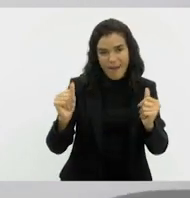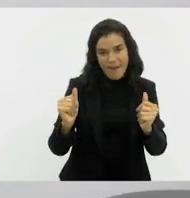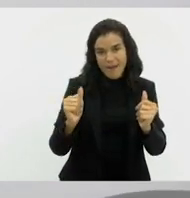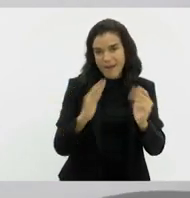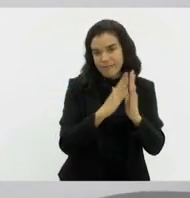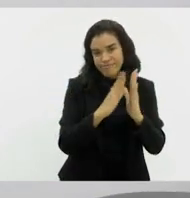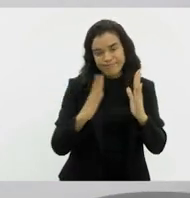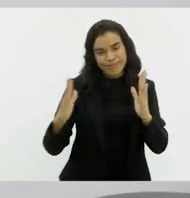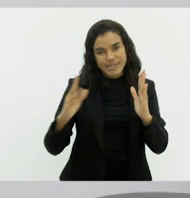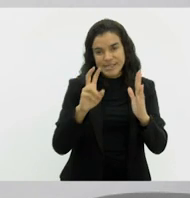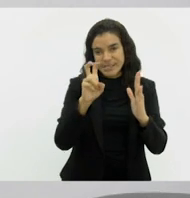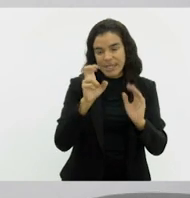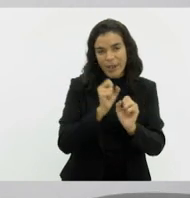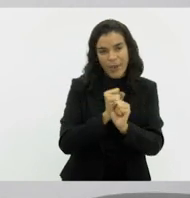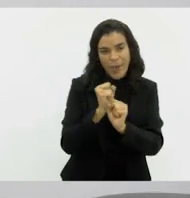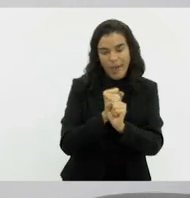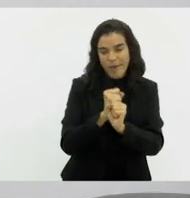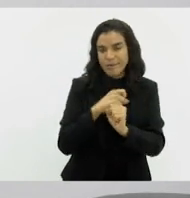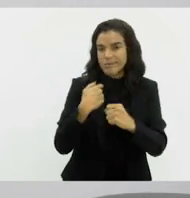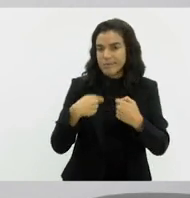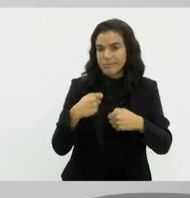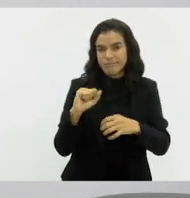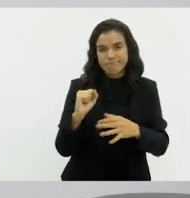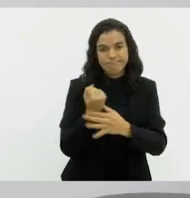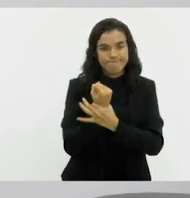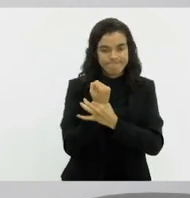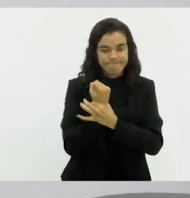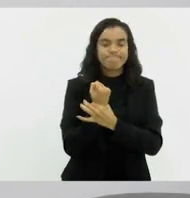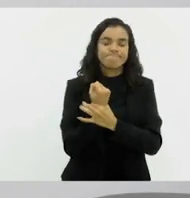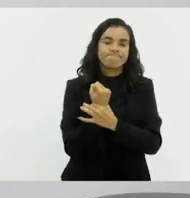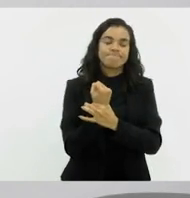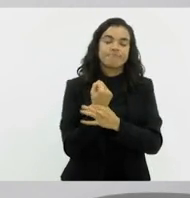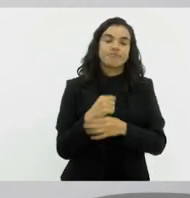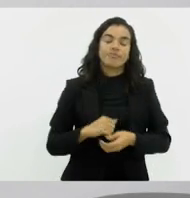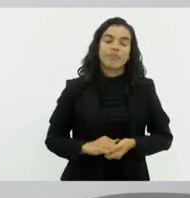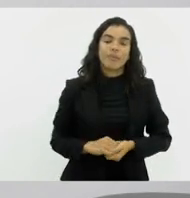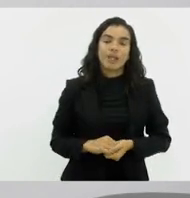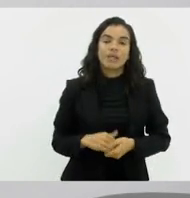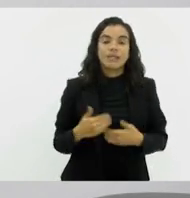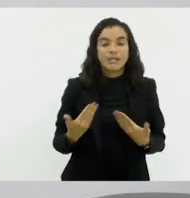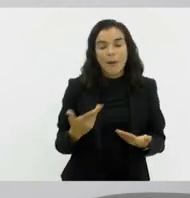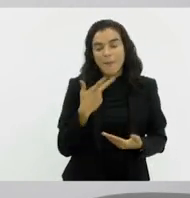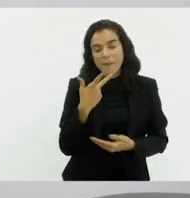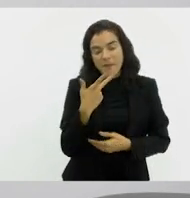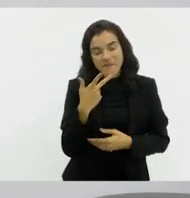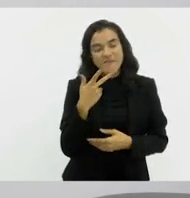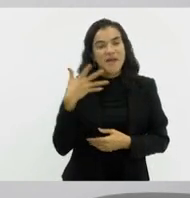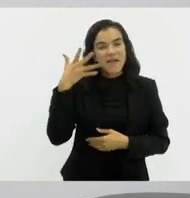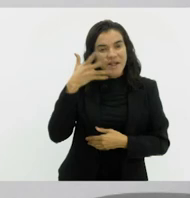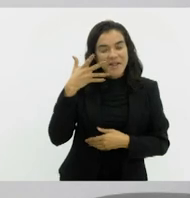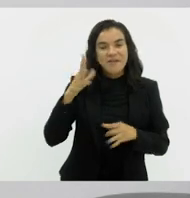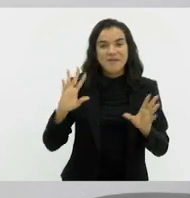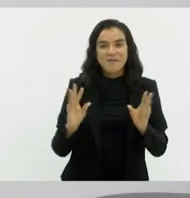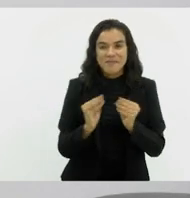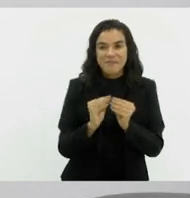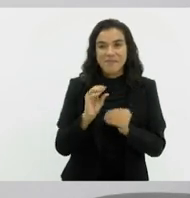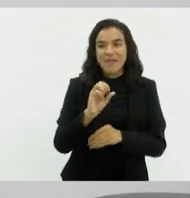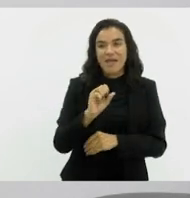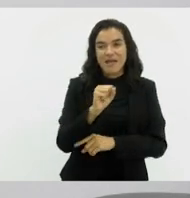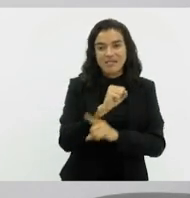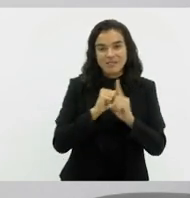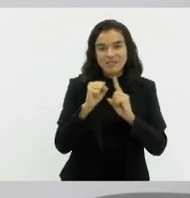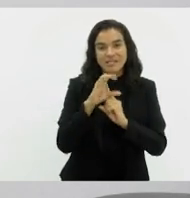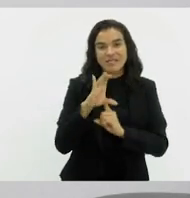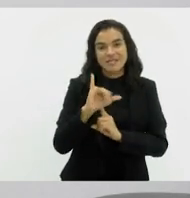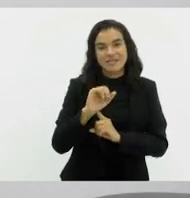desses 5 anos, e a gente precisa garantir isso ao longo prazo. Então, a minha fala é breve. A sociedade civil